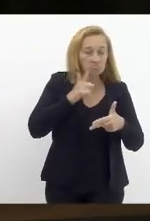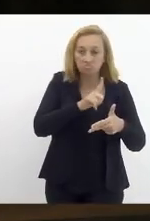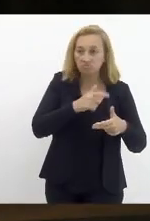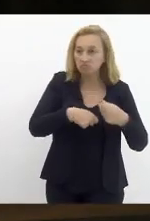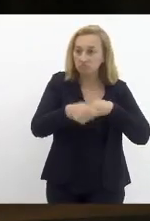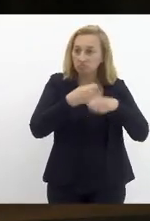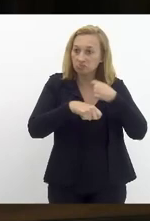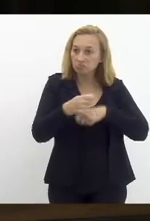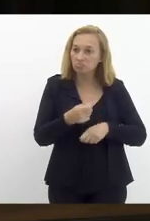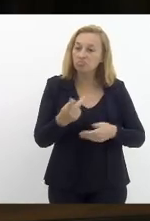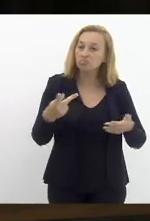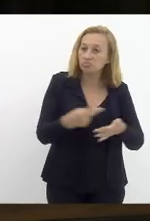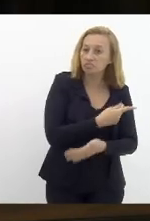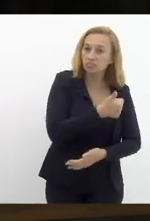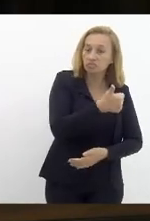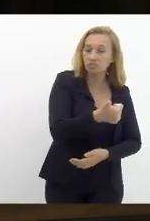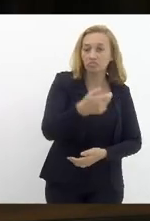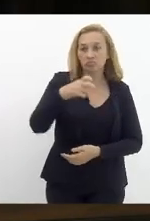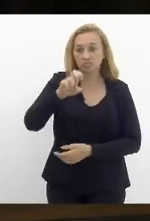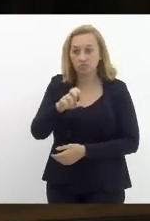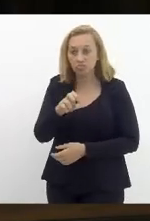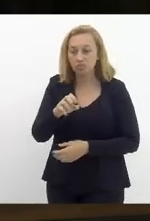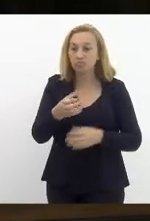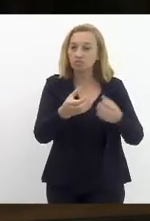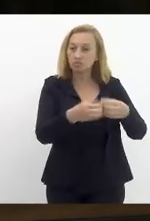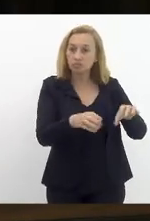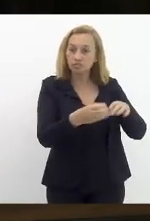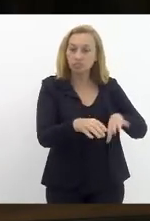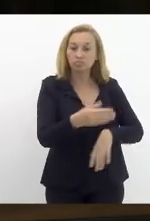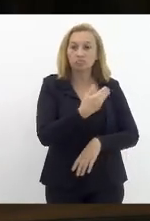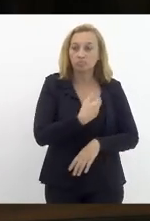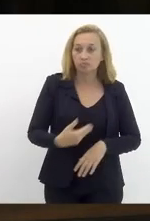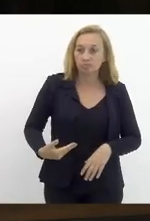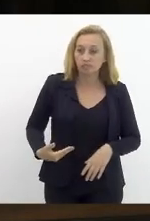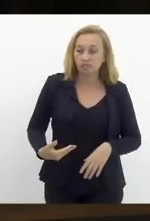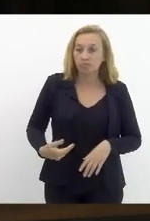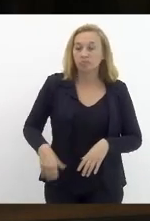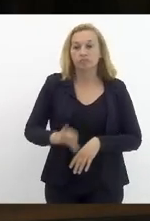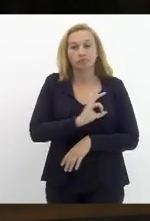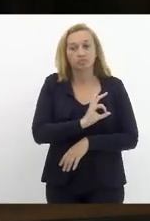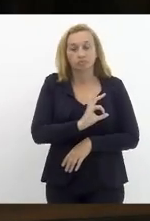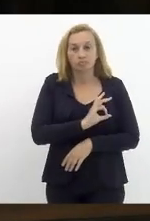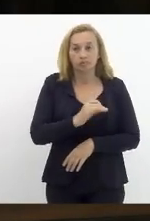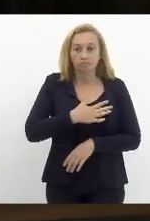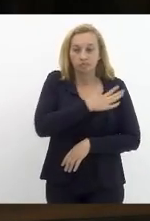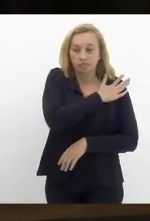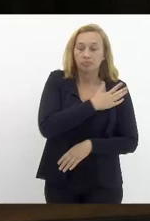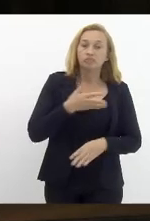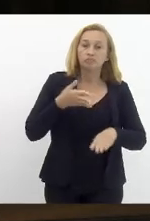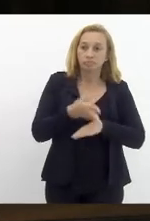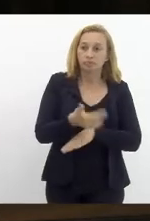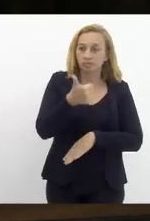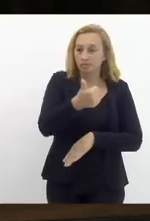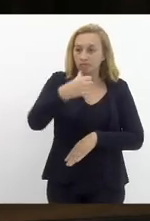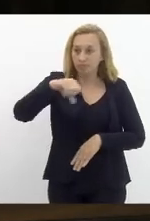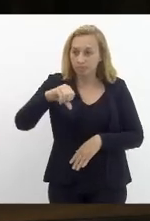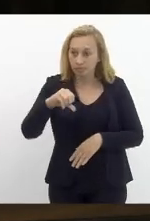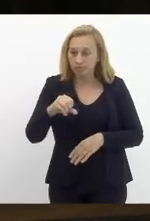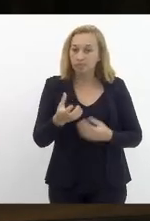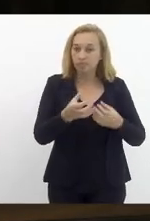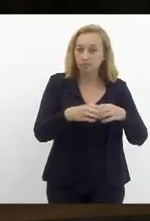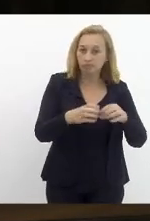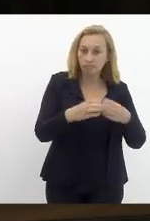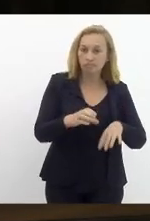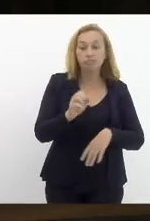assim em 2015, com a questão do concurso da Polícia Militar, na chegada de 2019, com os concursos da